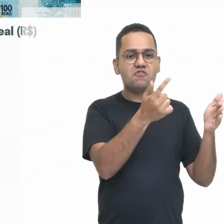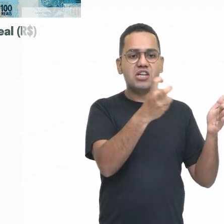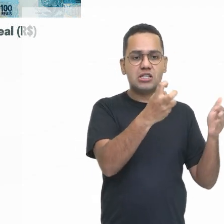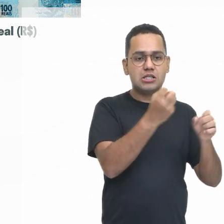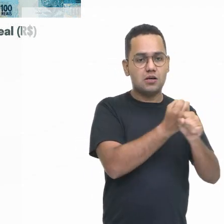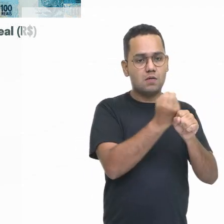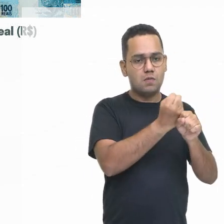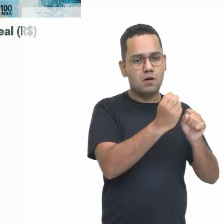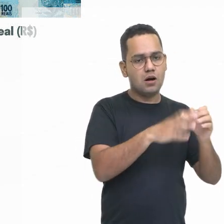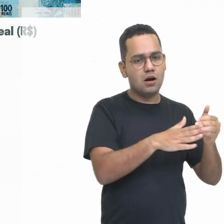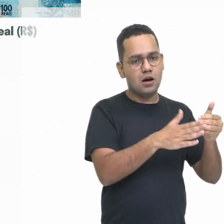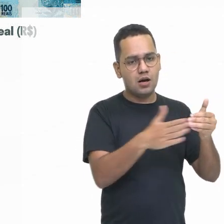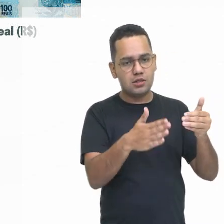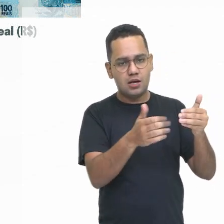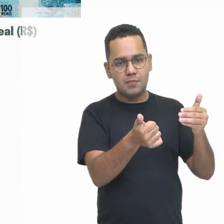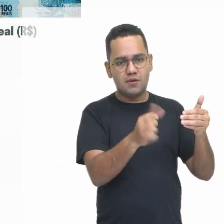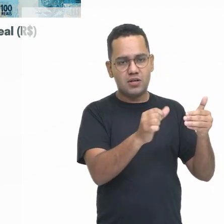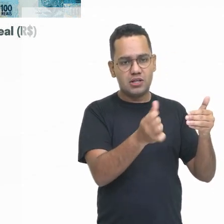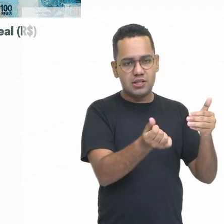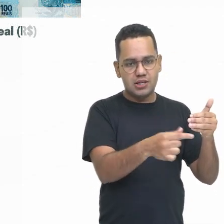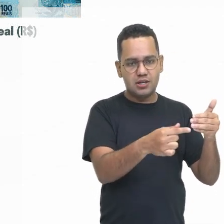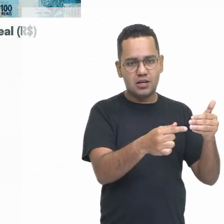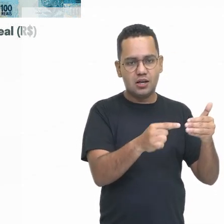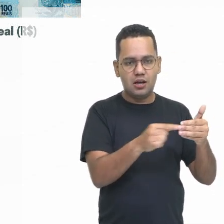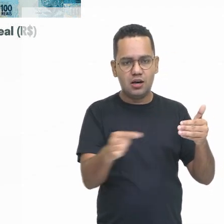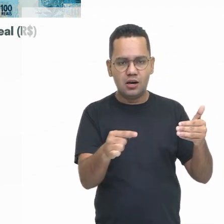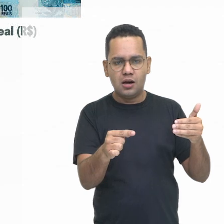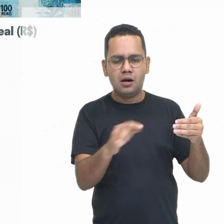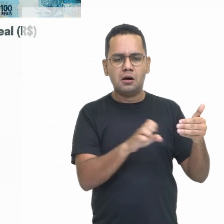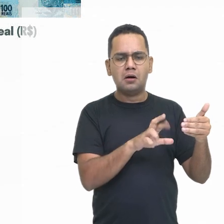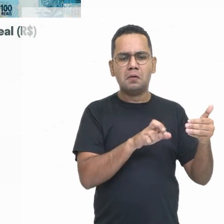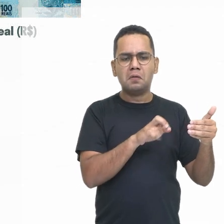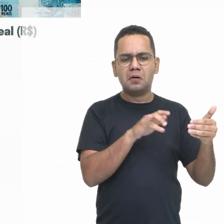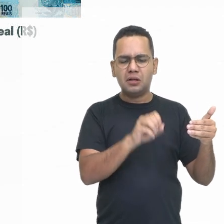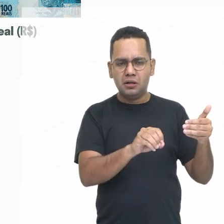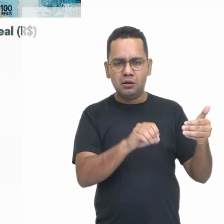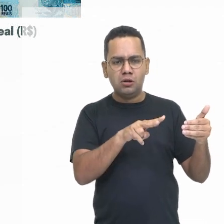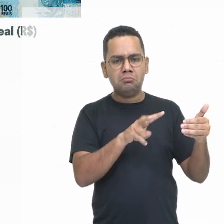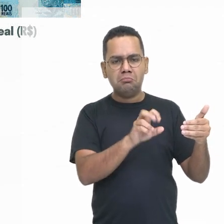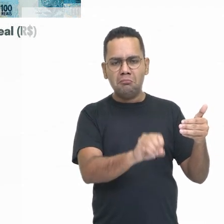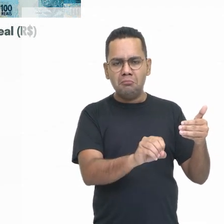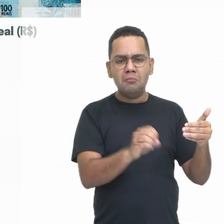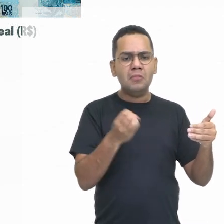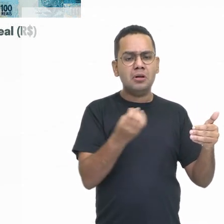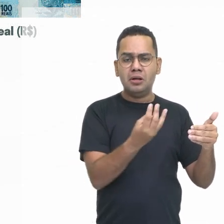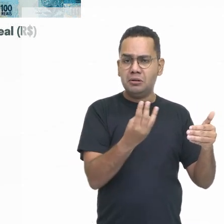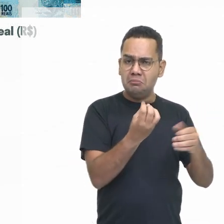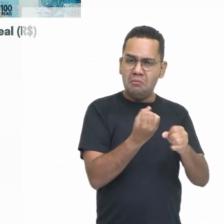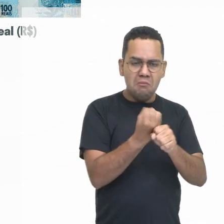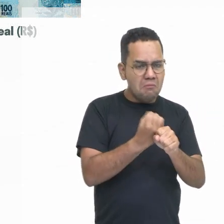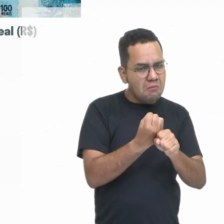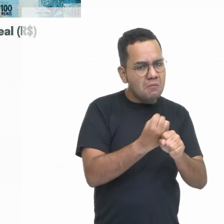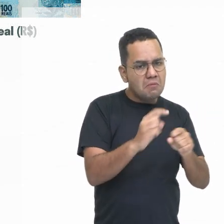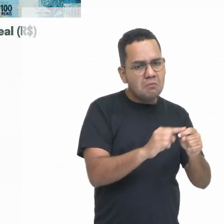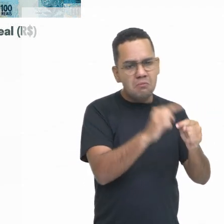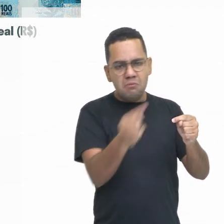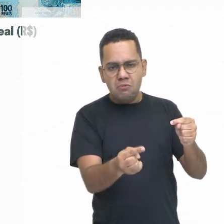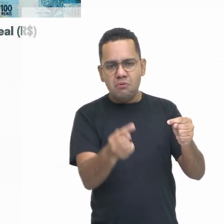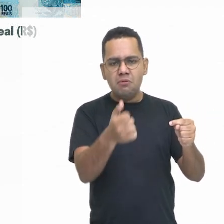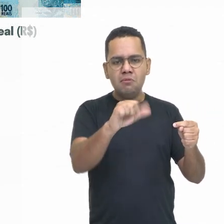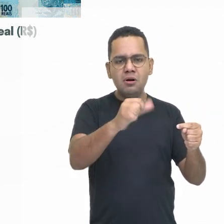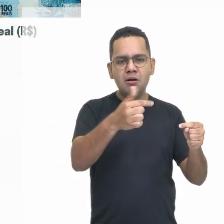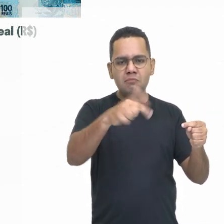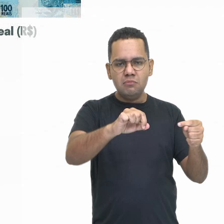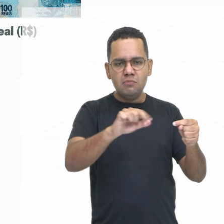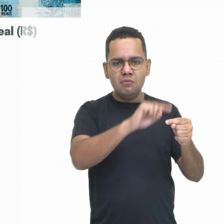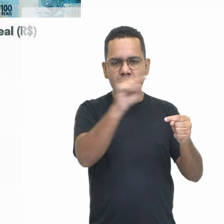Você tem o Cruzeiro Novo, né, que dura apenas 3 anos. E aí você vai ter